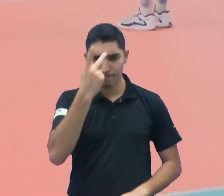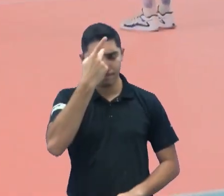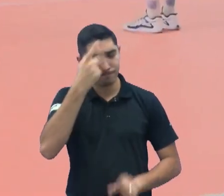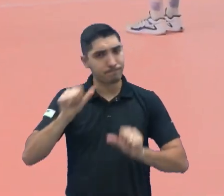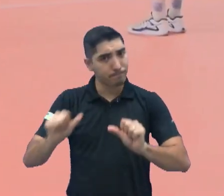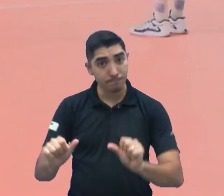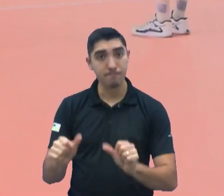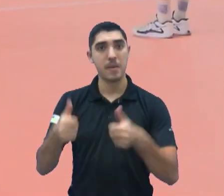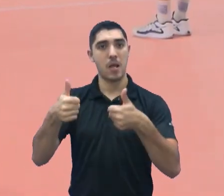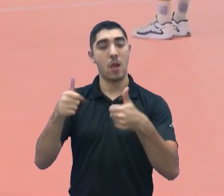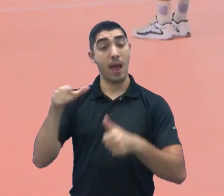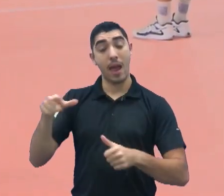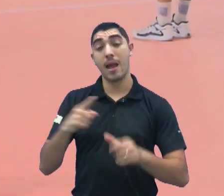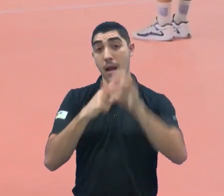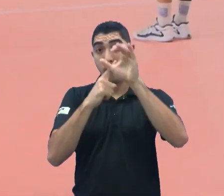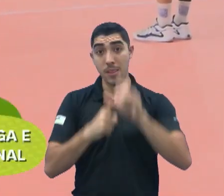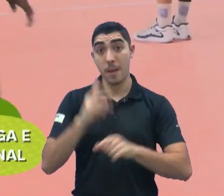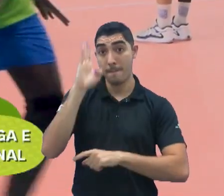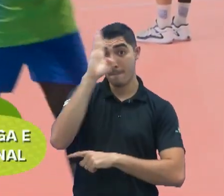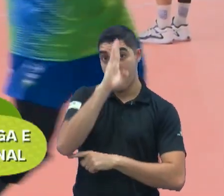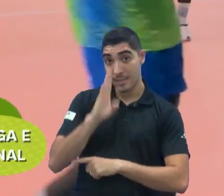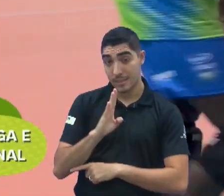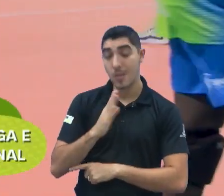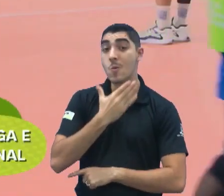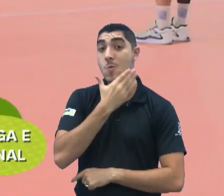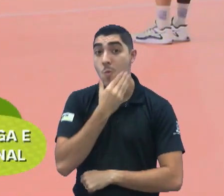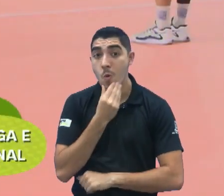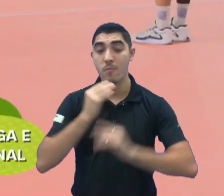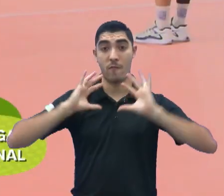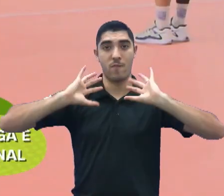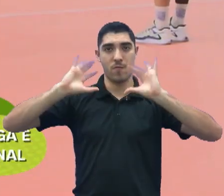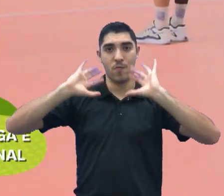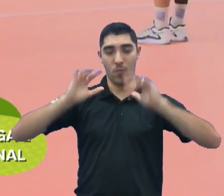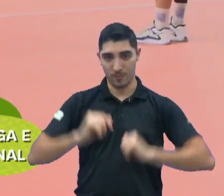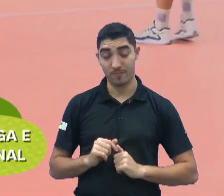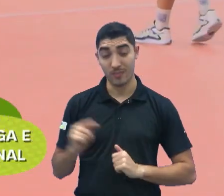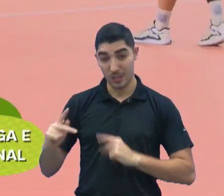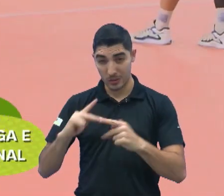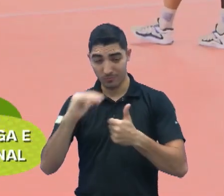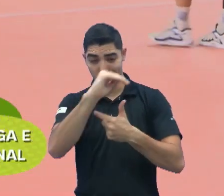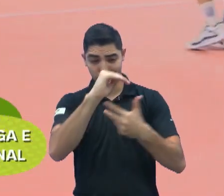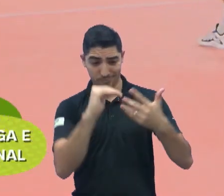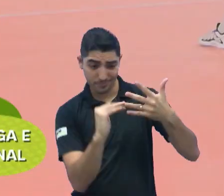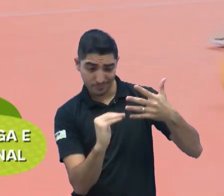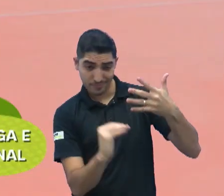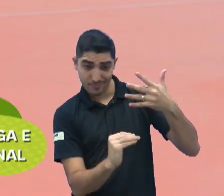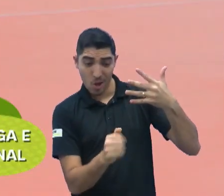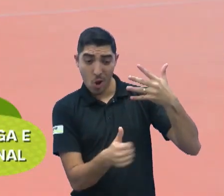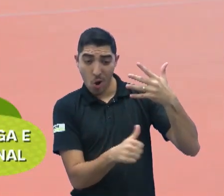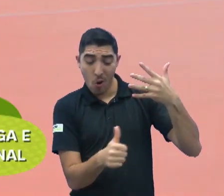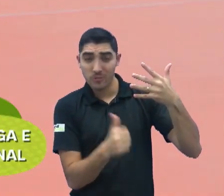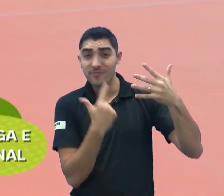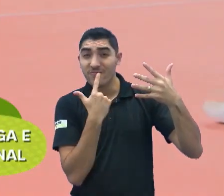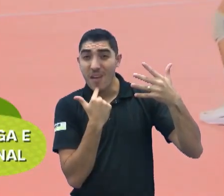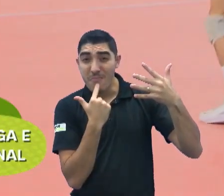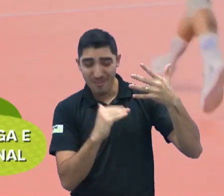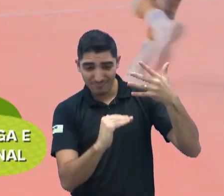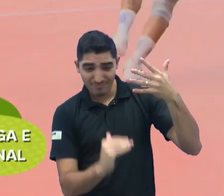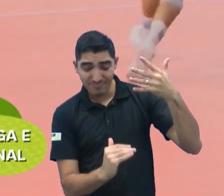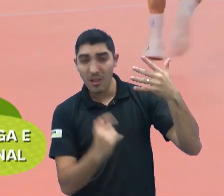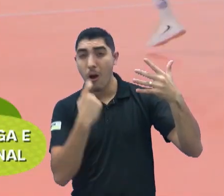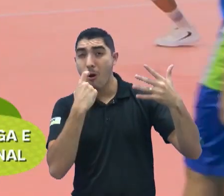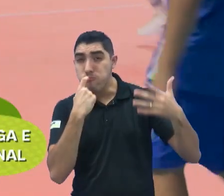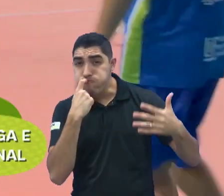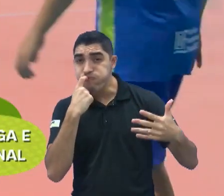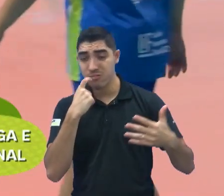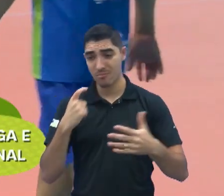turno da Superliga Masculina. Na penúltima colocação e com apenas 2 vitórias em 11 jogos, comissão técnica